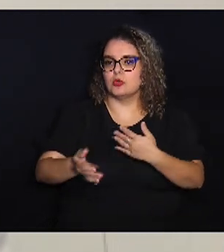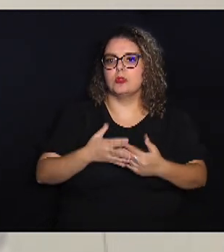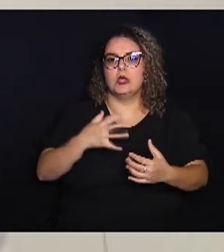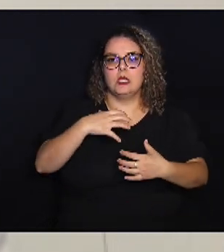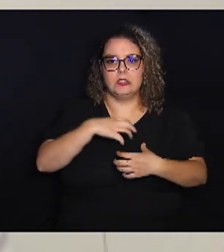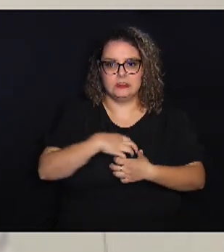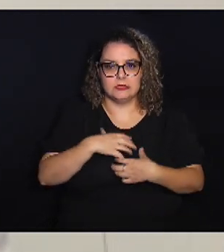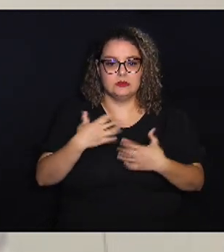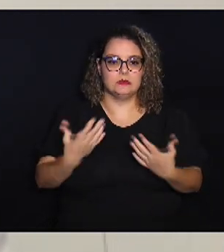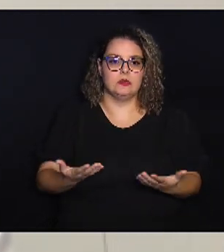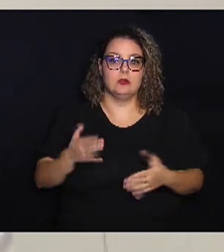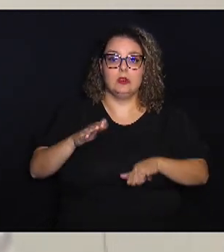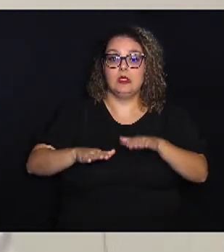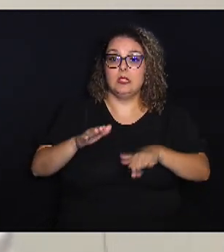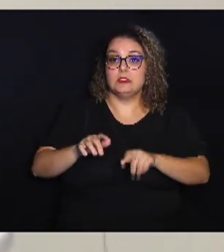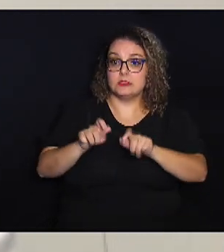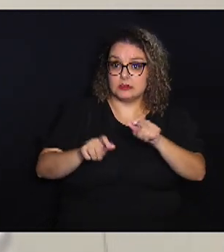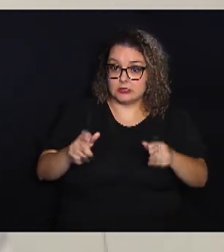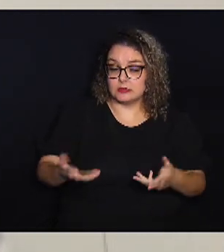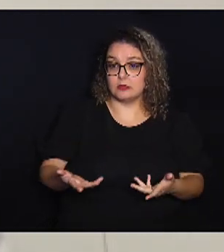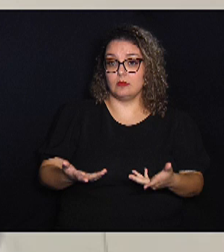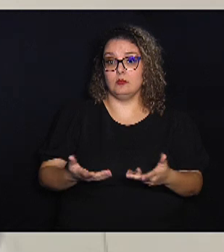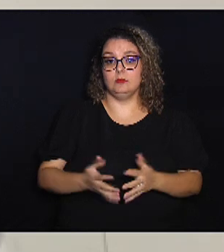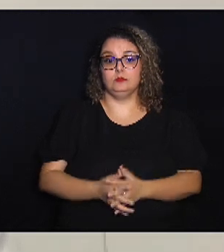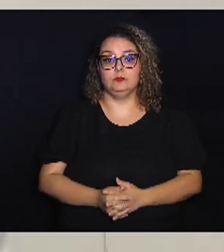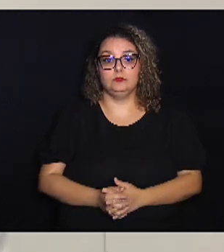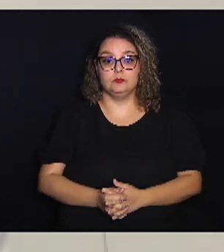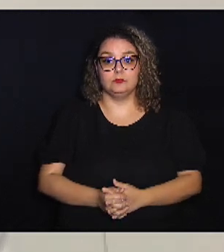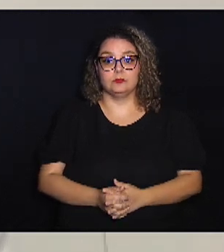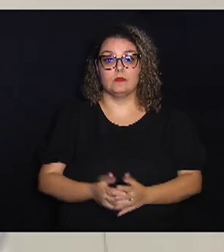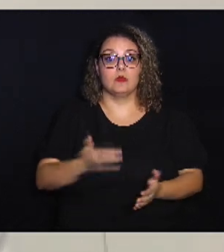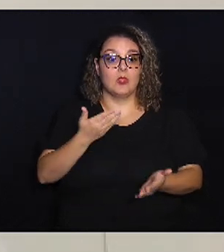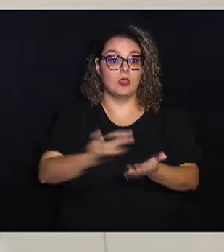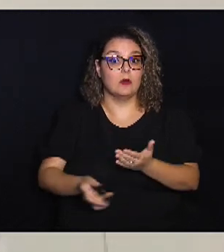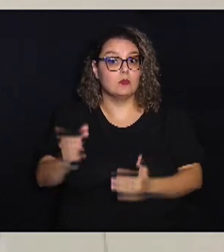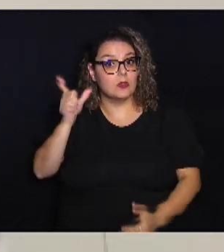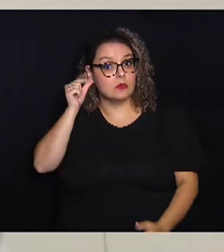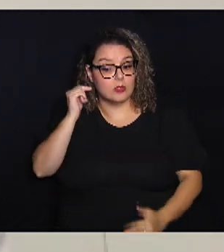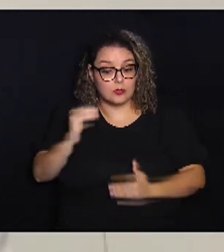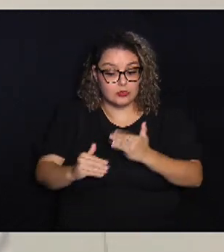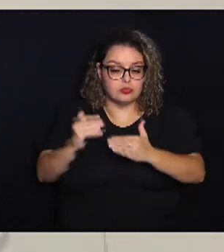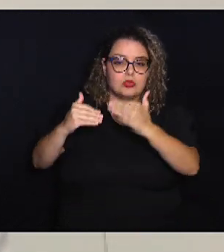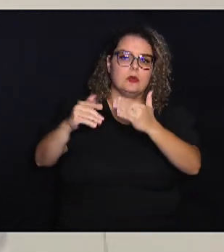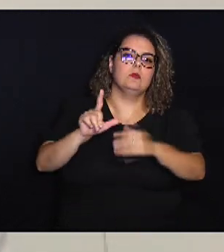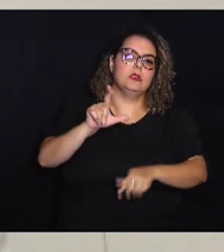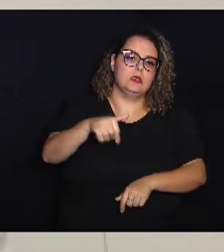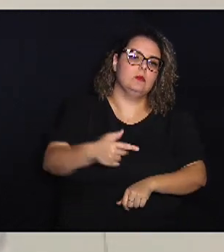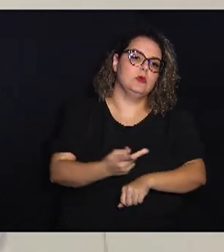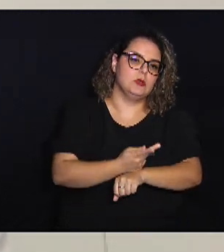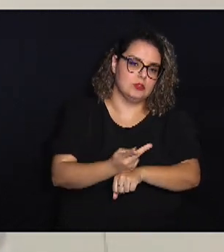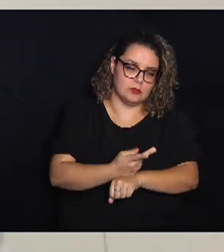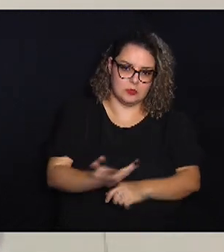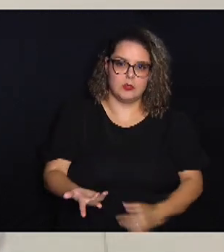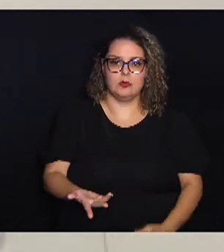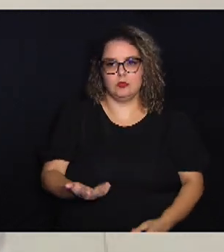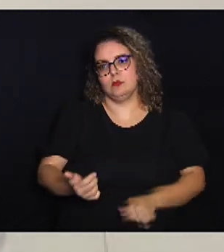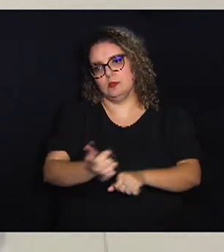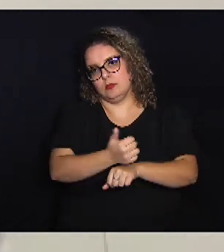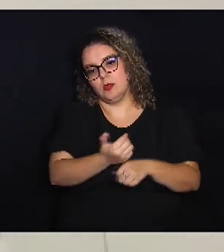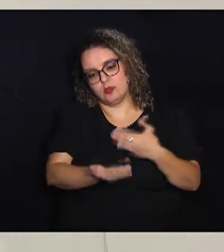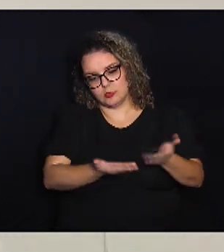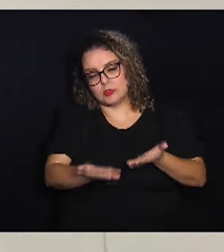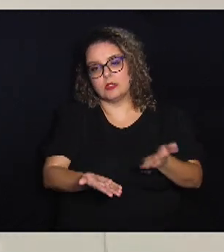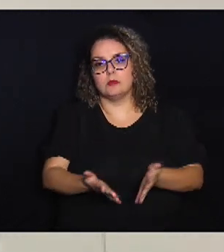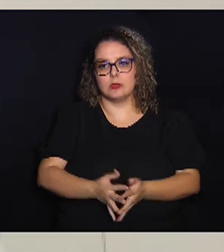né? Então, às vezes, as pessoas deixam a perda auditiva evoluir muito para ir atrás de um